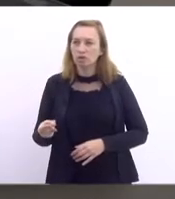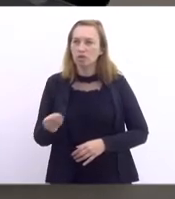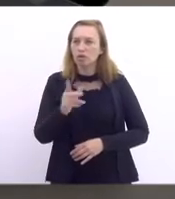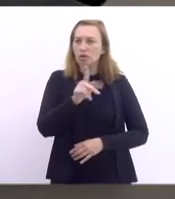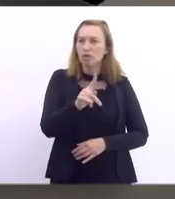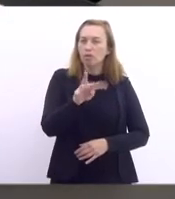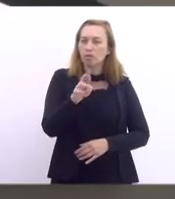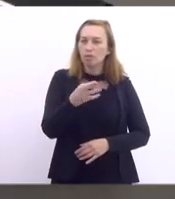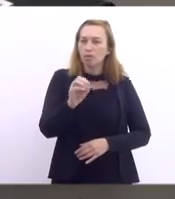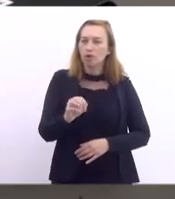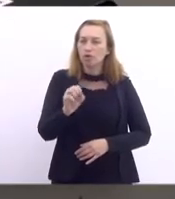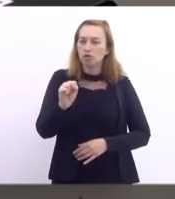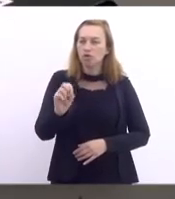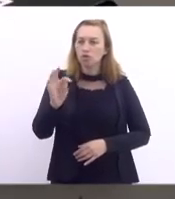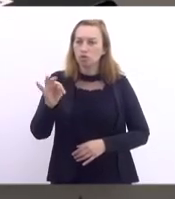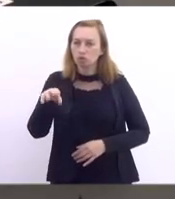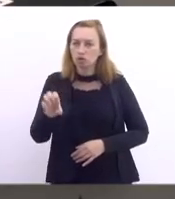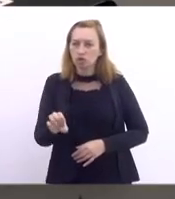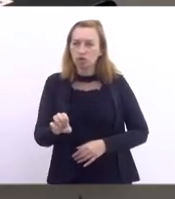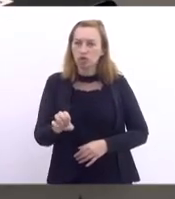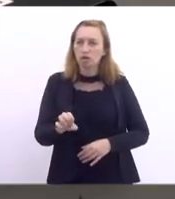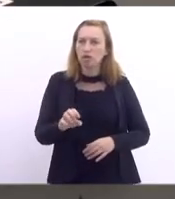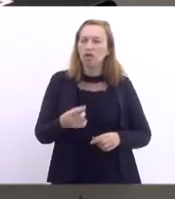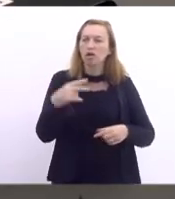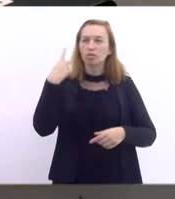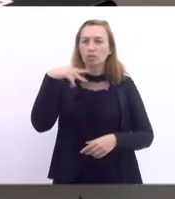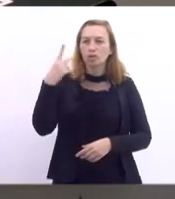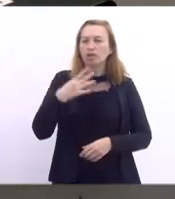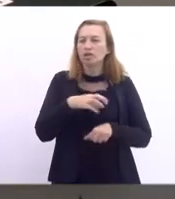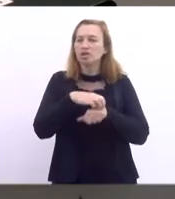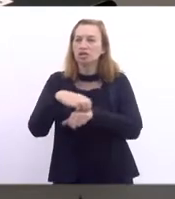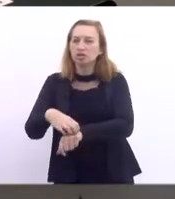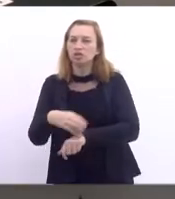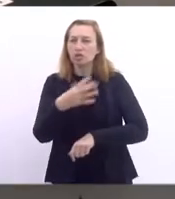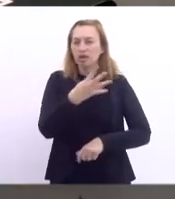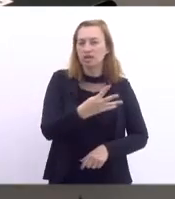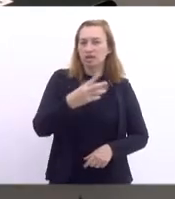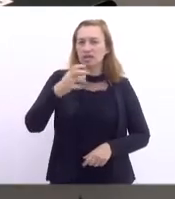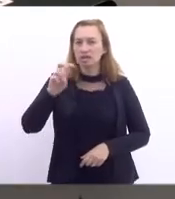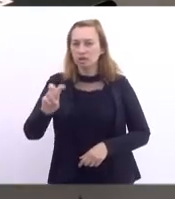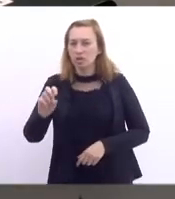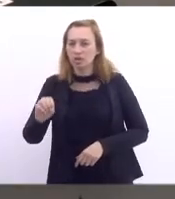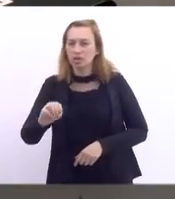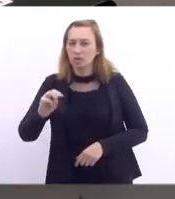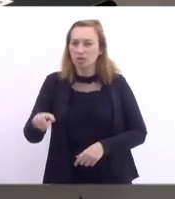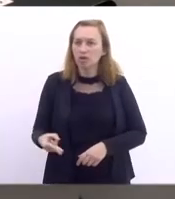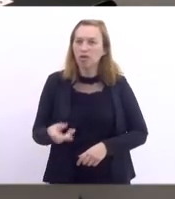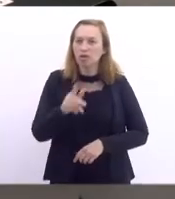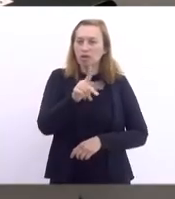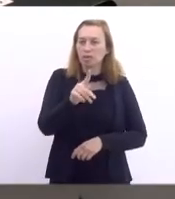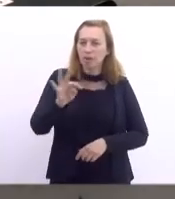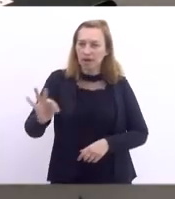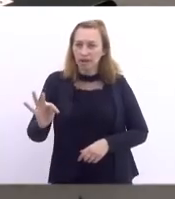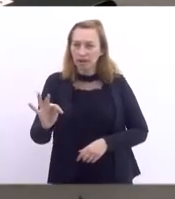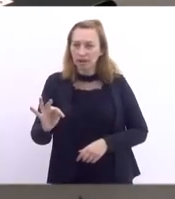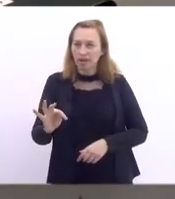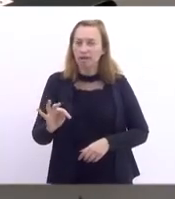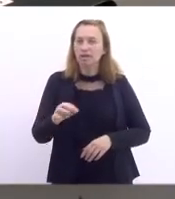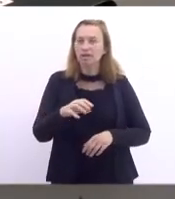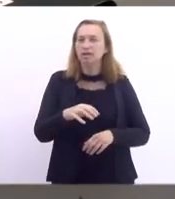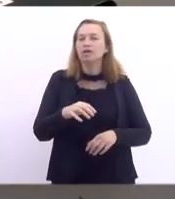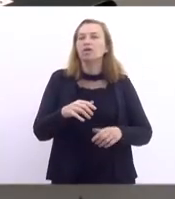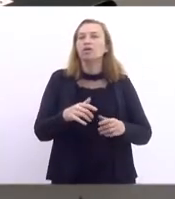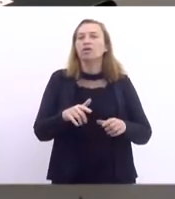que é relativo à política de transporte 450 milhões o pet né o programa Estadual de